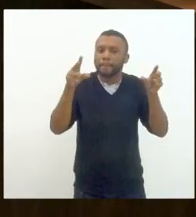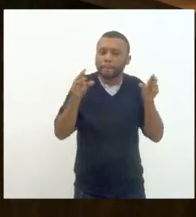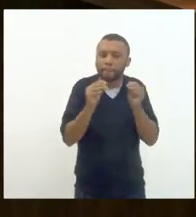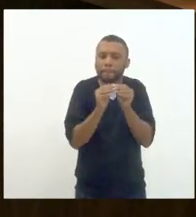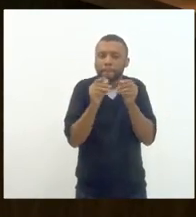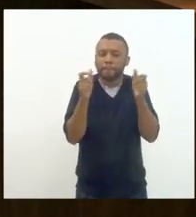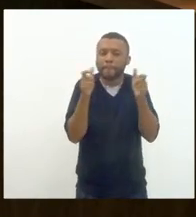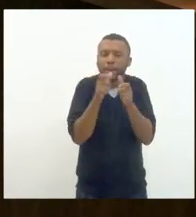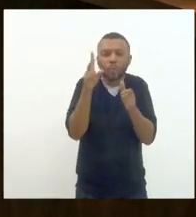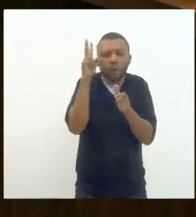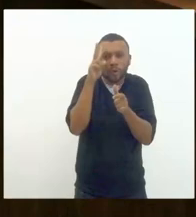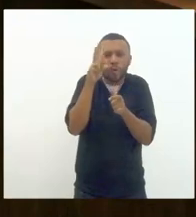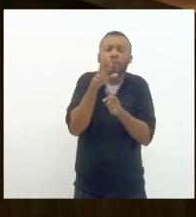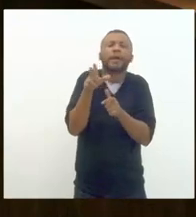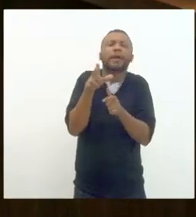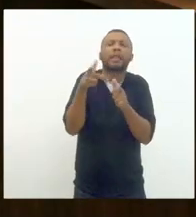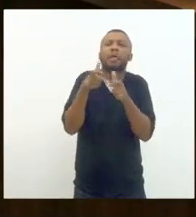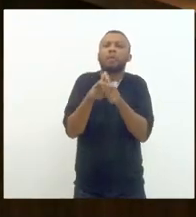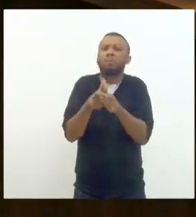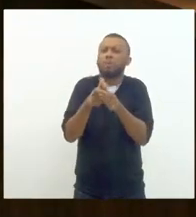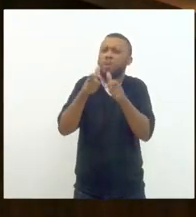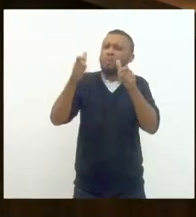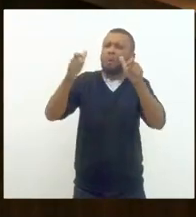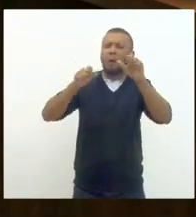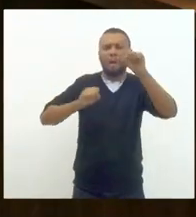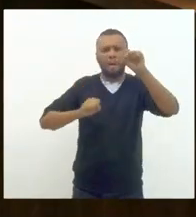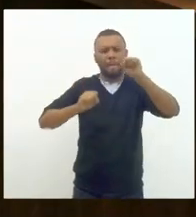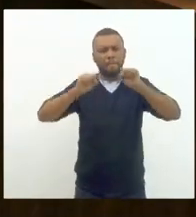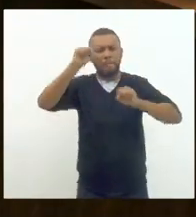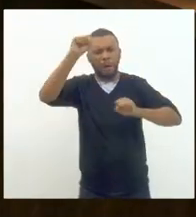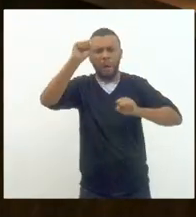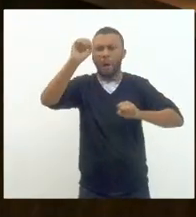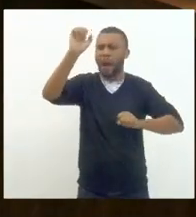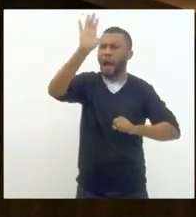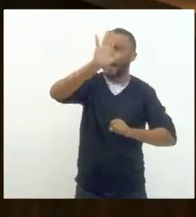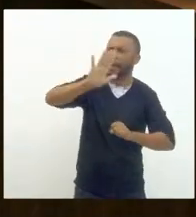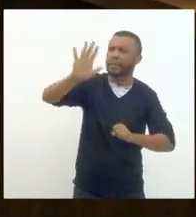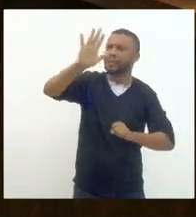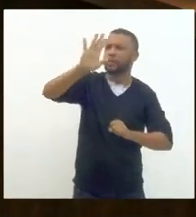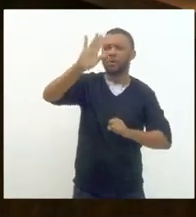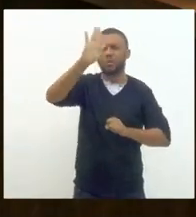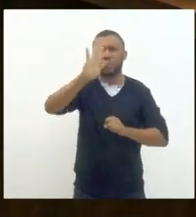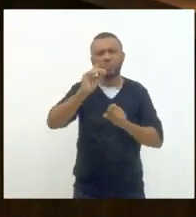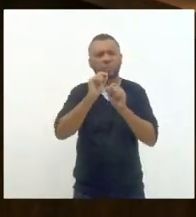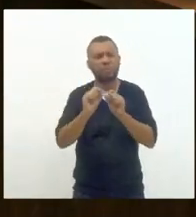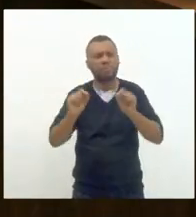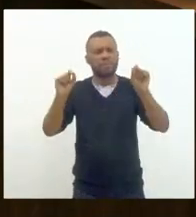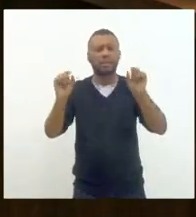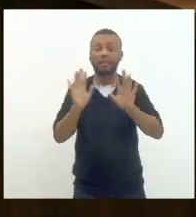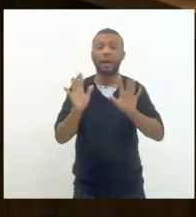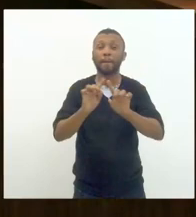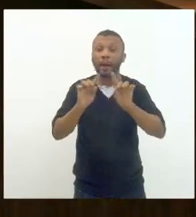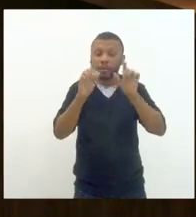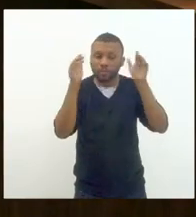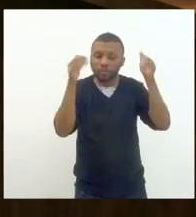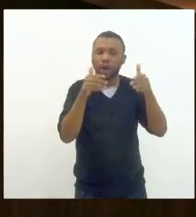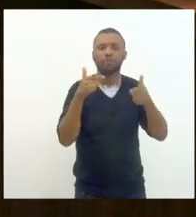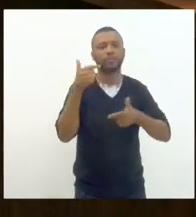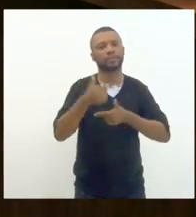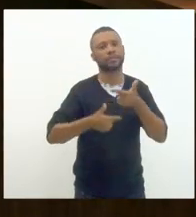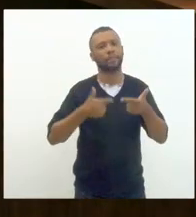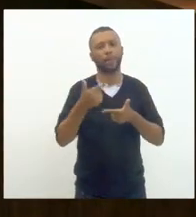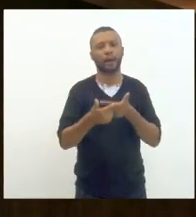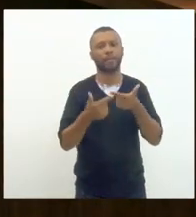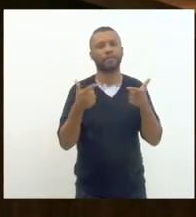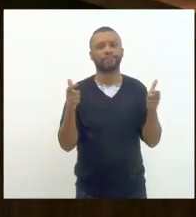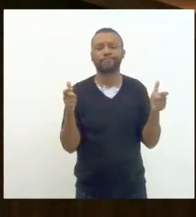Não aquela que fala dos grandes heróis das grandes nações, mas aquelas que trabalha de forma